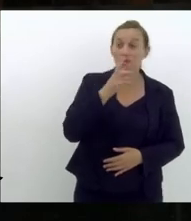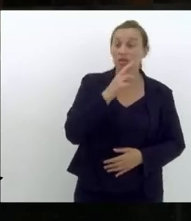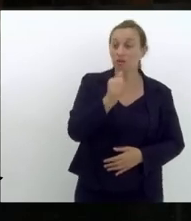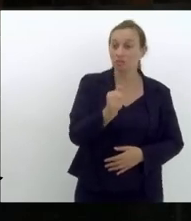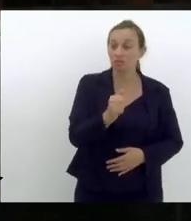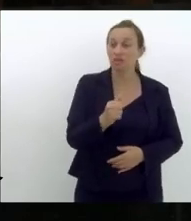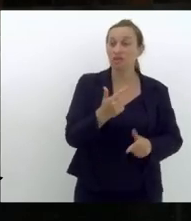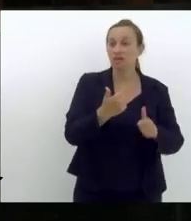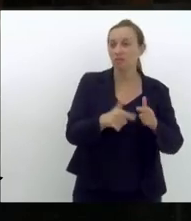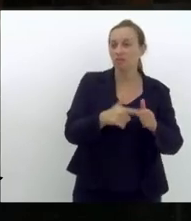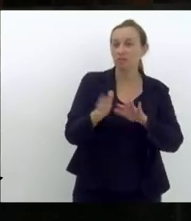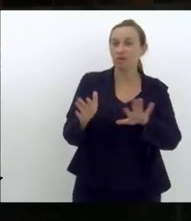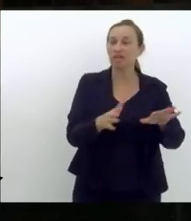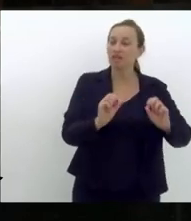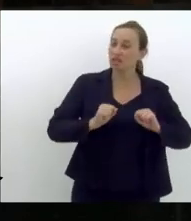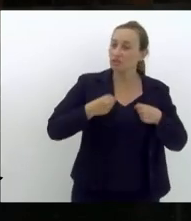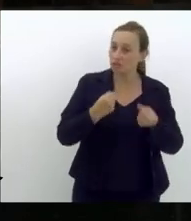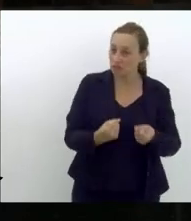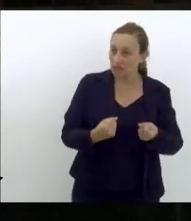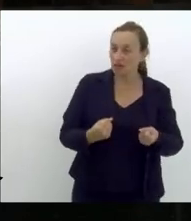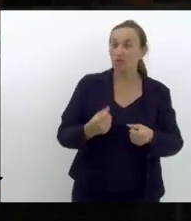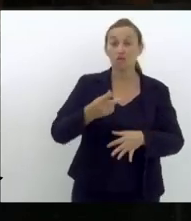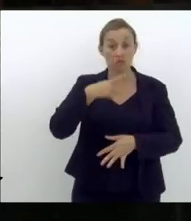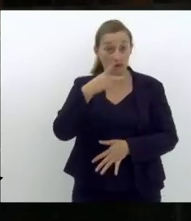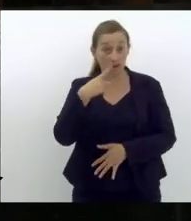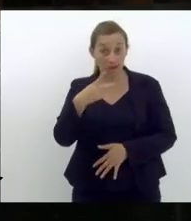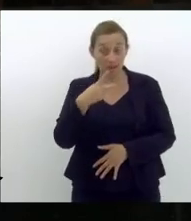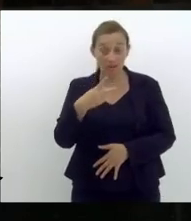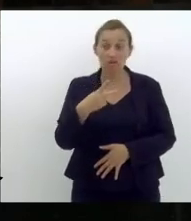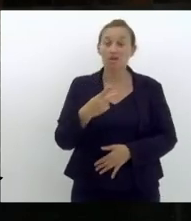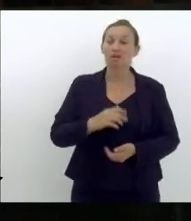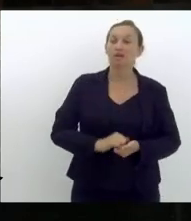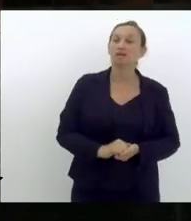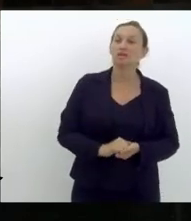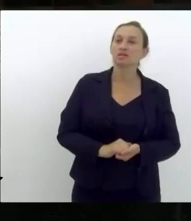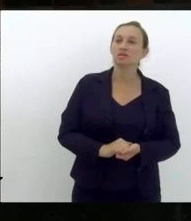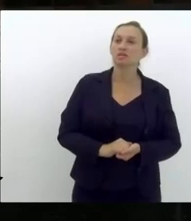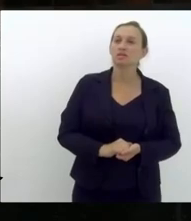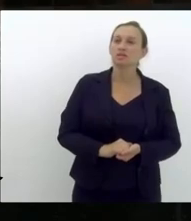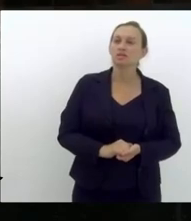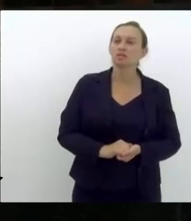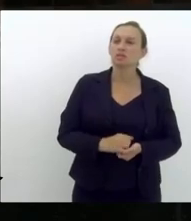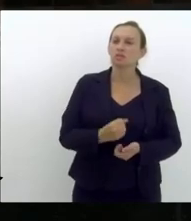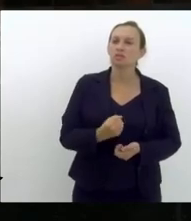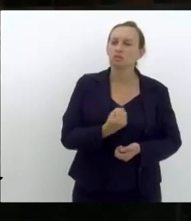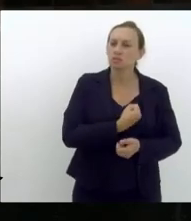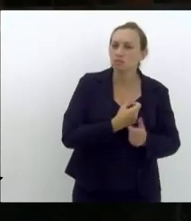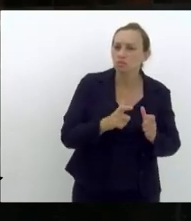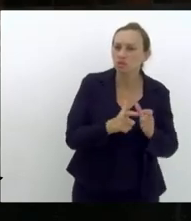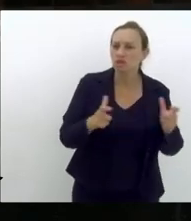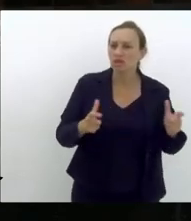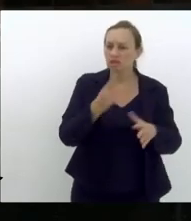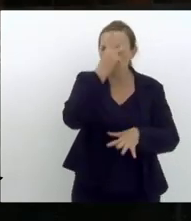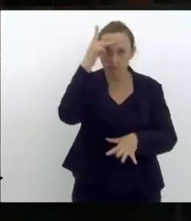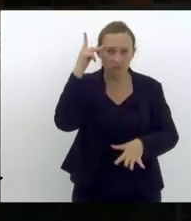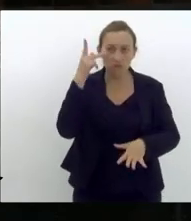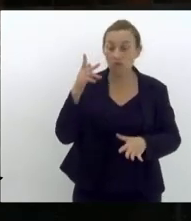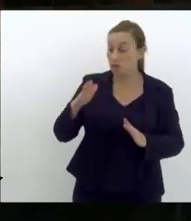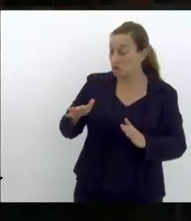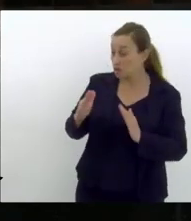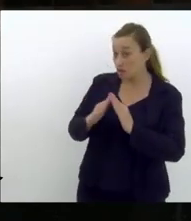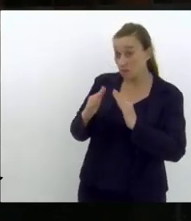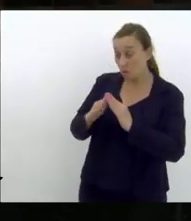o que ele disse é o seguinte ele quis reforçar o que eu acabei de dizer mencionando que a maioria esmagadora das pessoas que moram